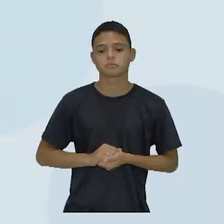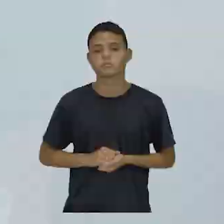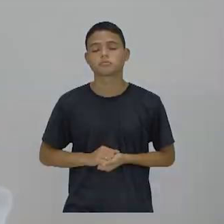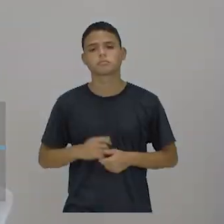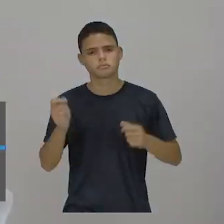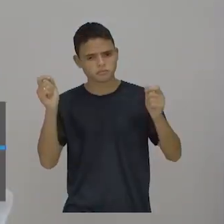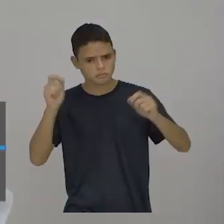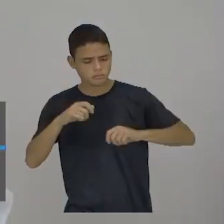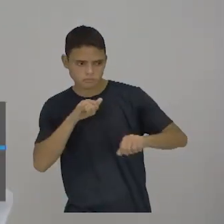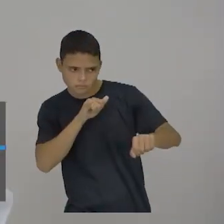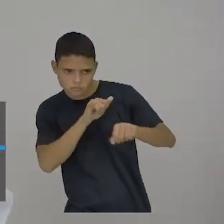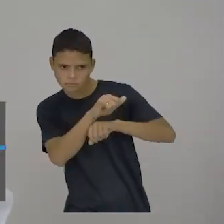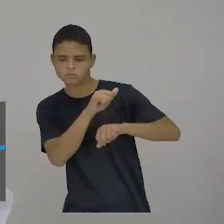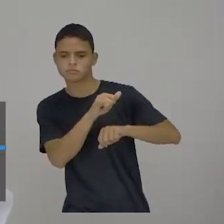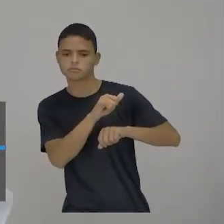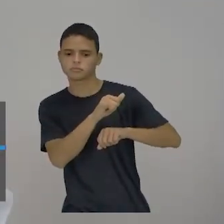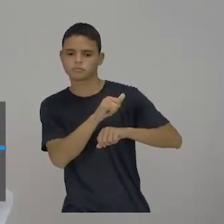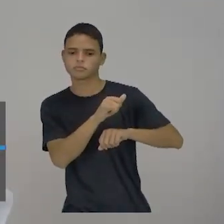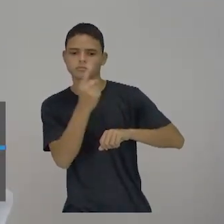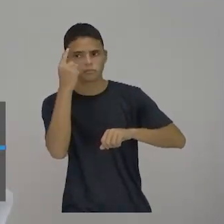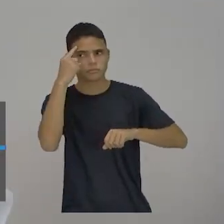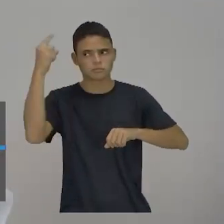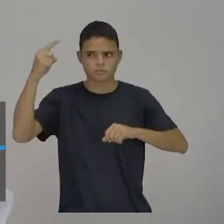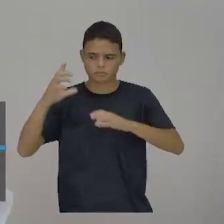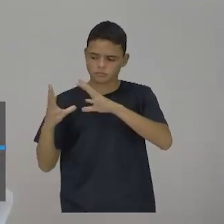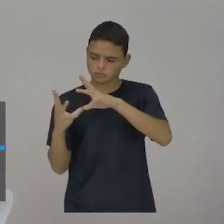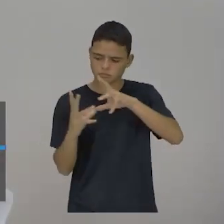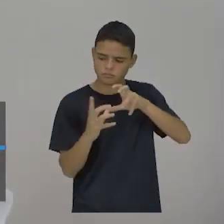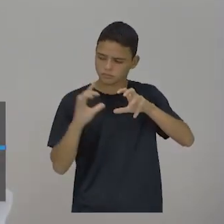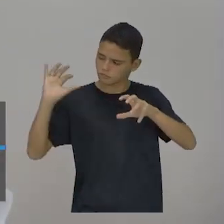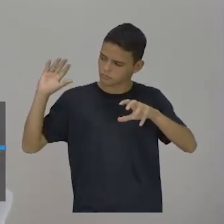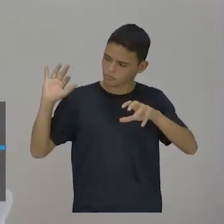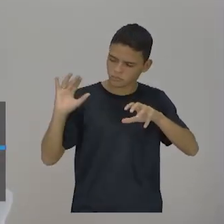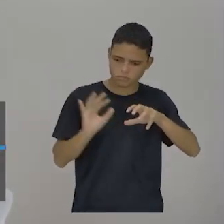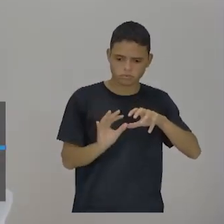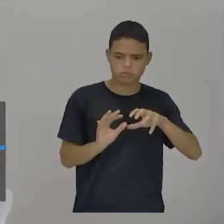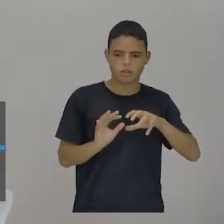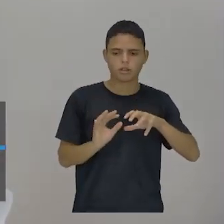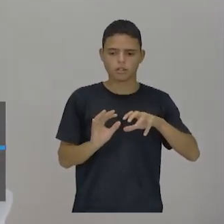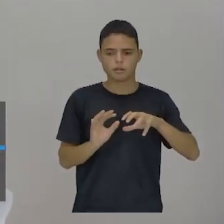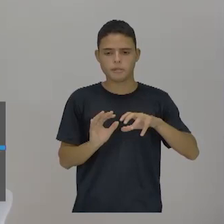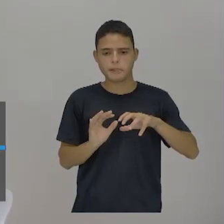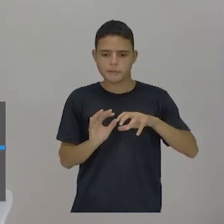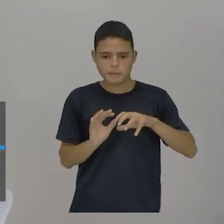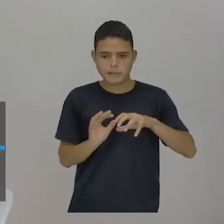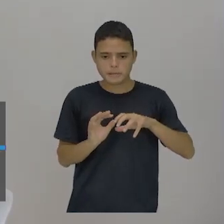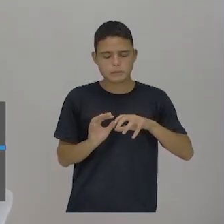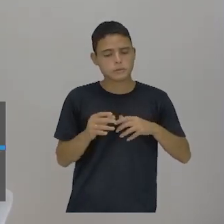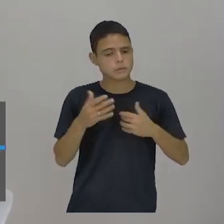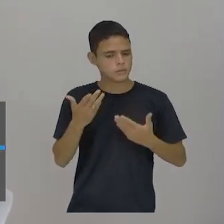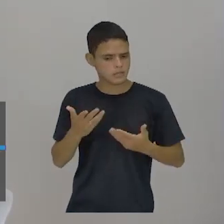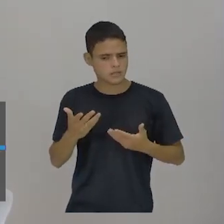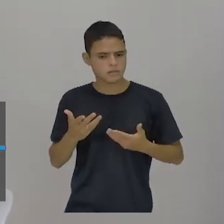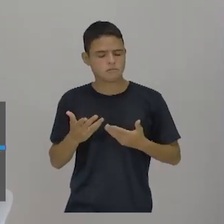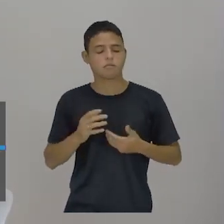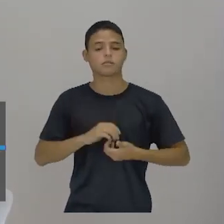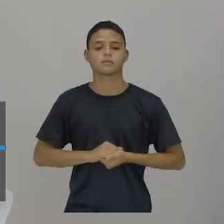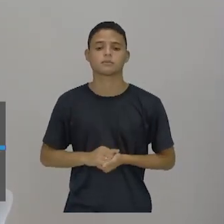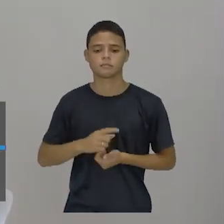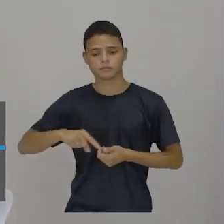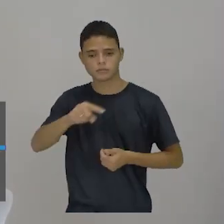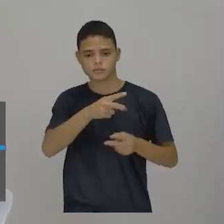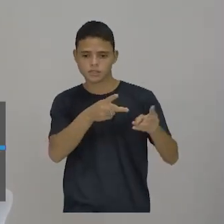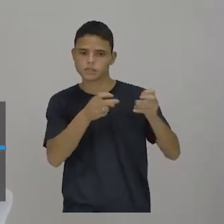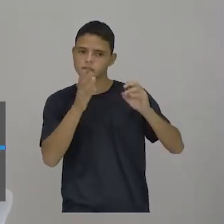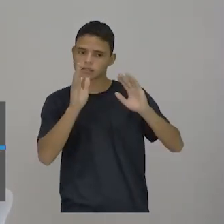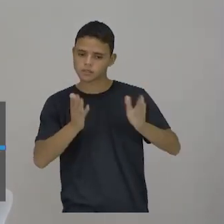ainda ser enganado, sabendo e pensando que a Terra será invadida por seres de outros planetas ou seres alienígenas? Pessoal, vocês perceberam que